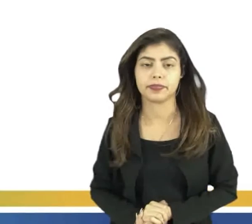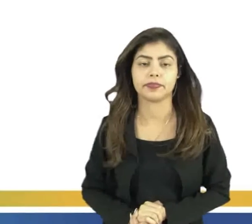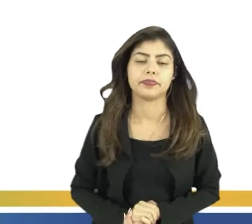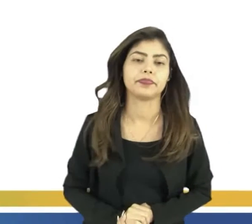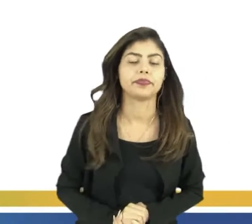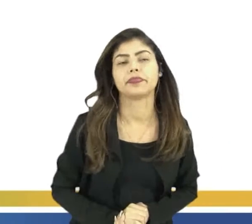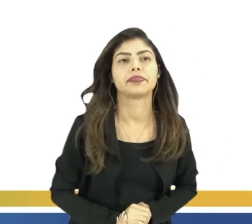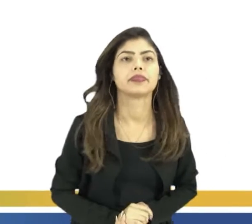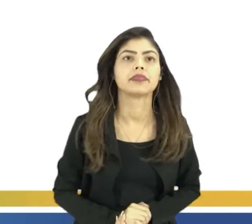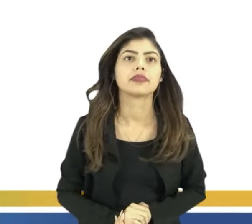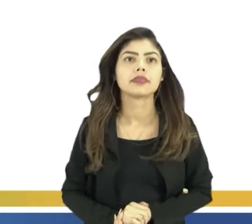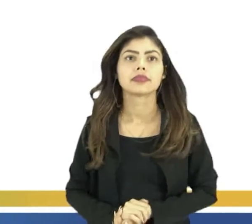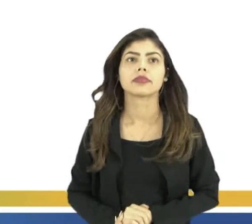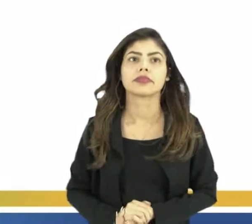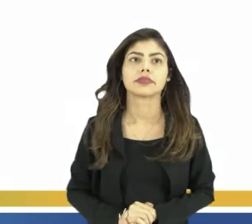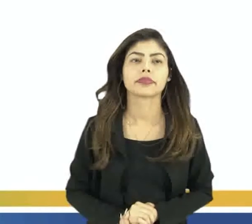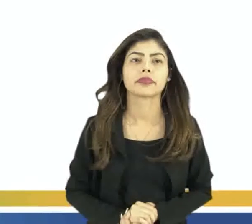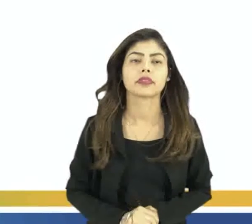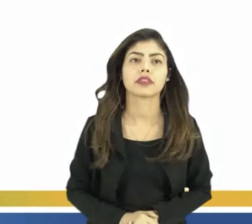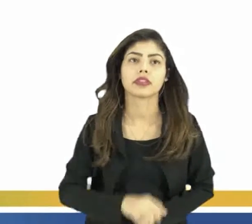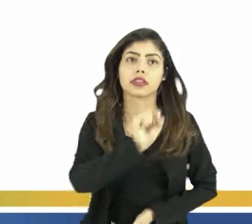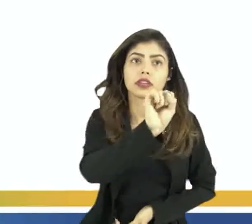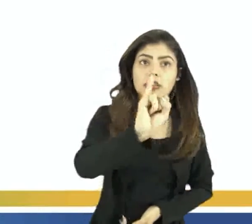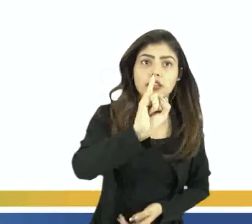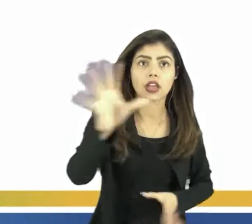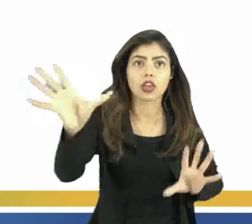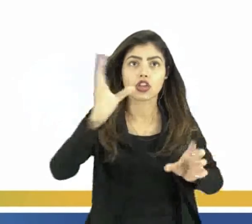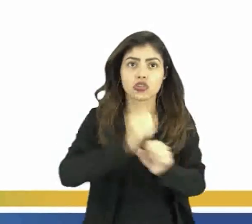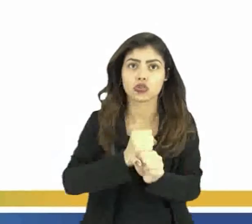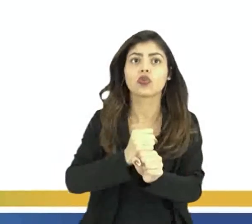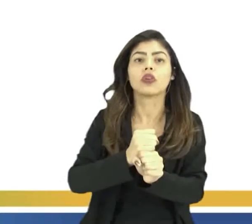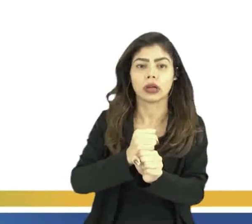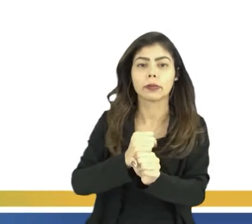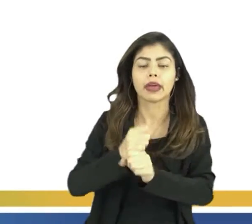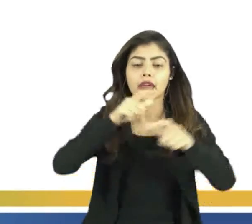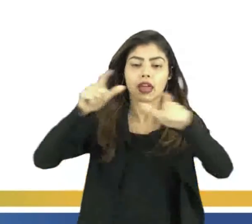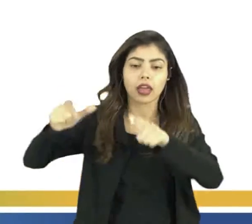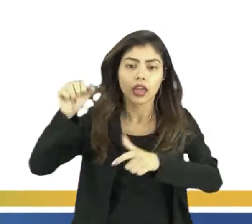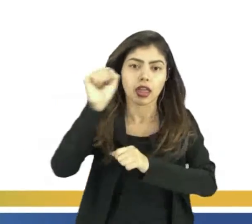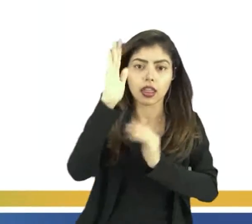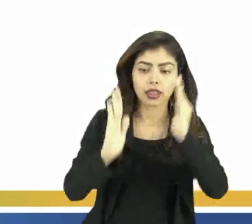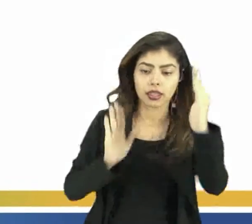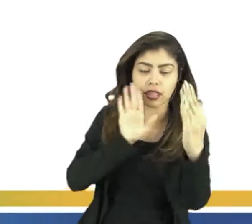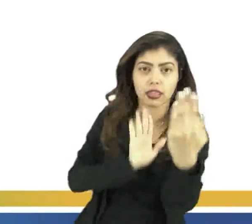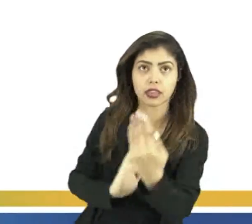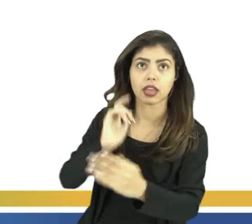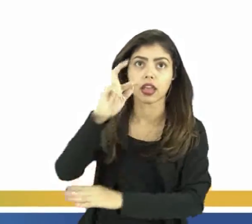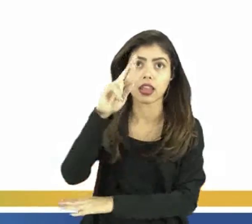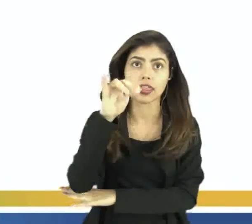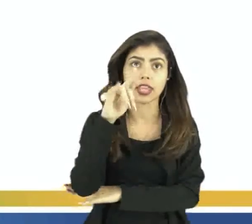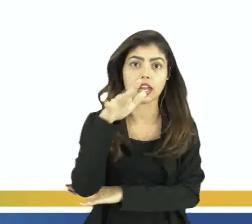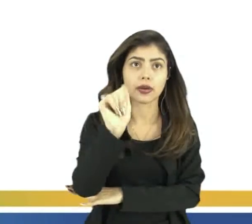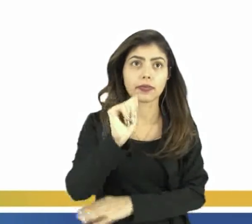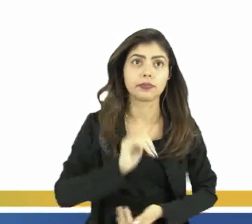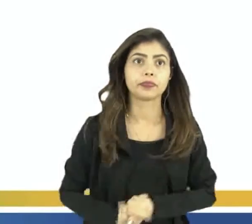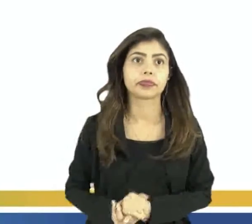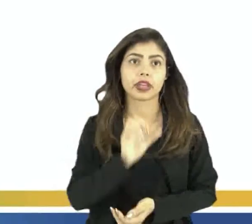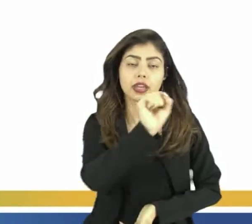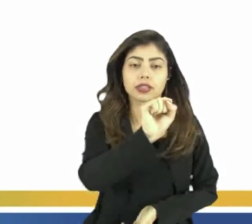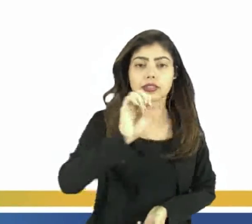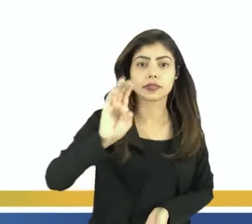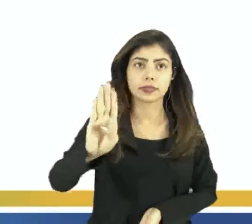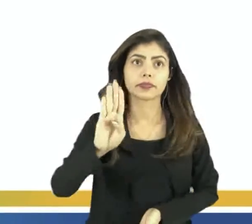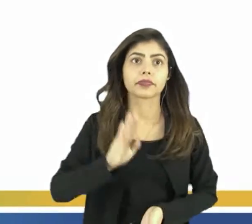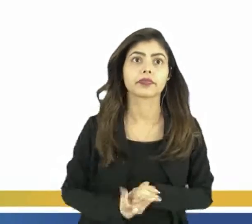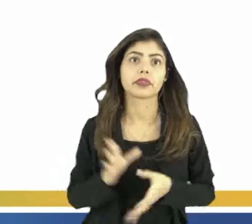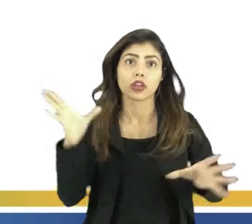2 vezes a soma da base. SI, temos que a soma das áreas das faces laterais, que é o SL. SB,